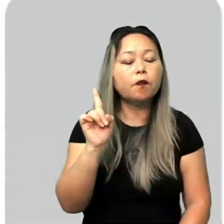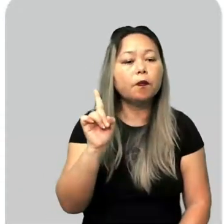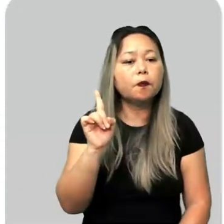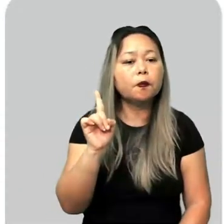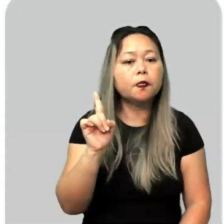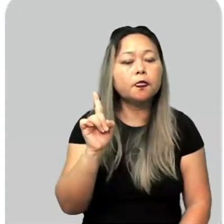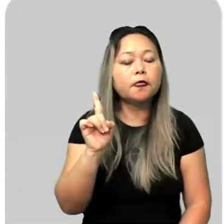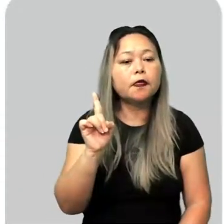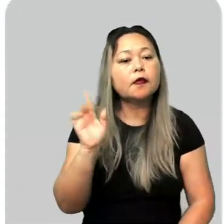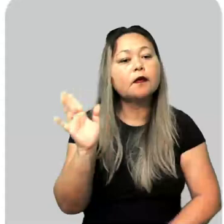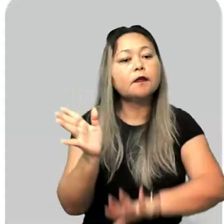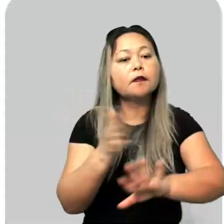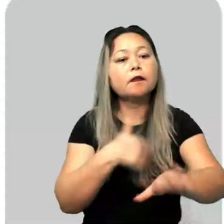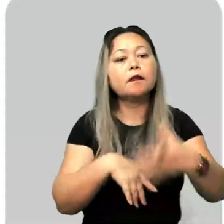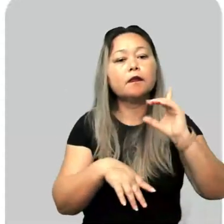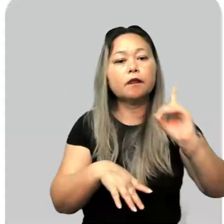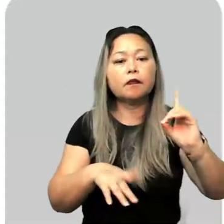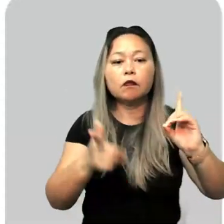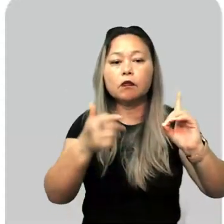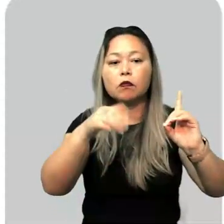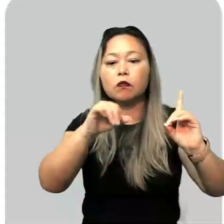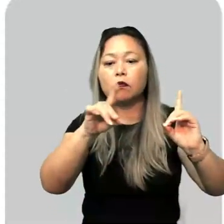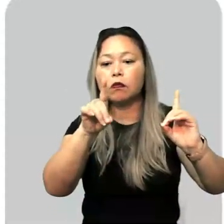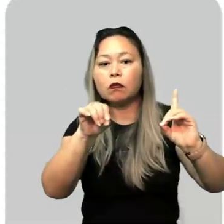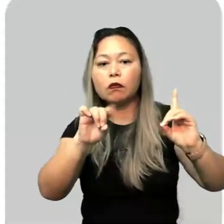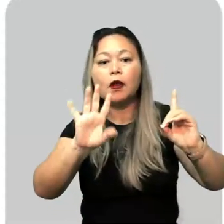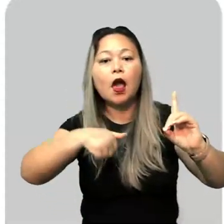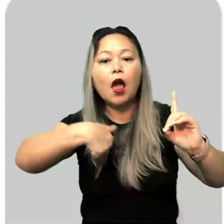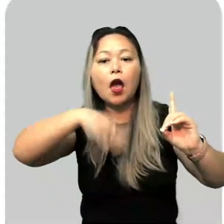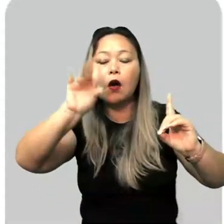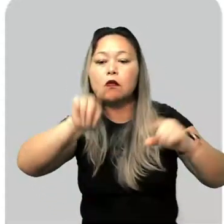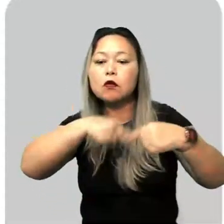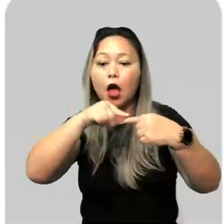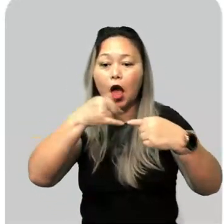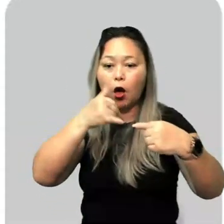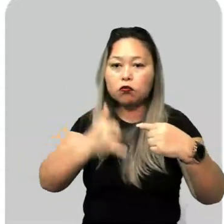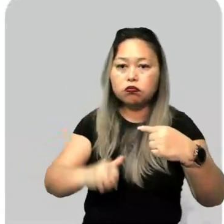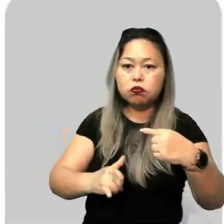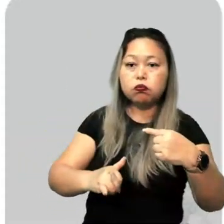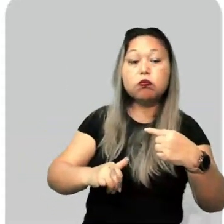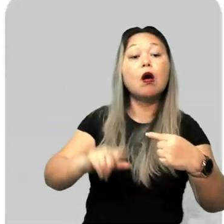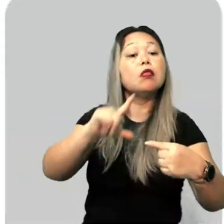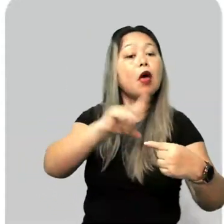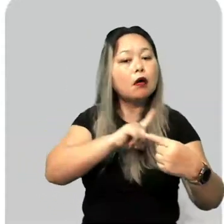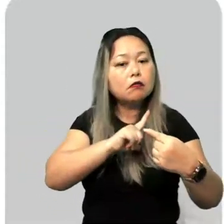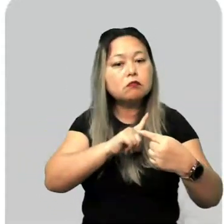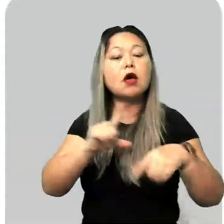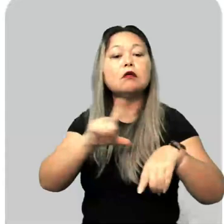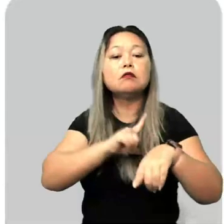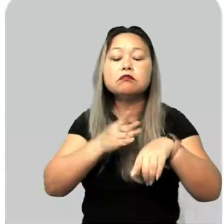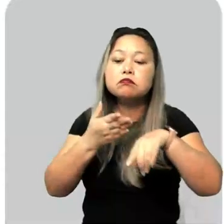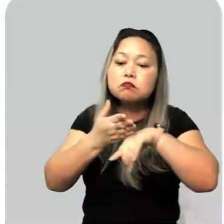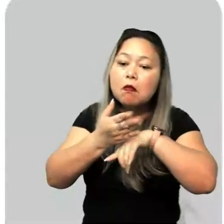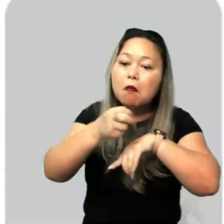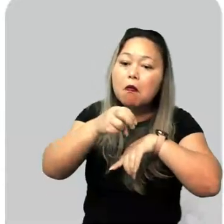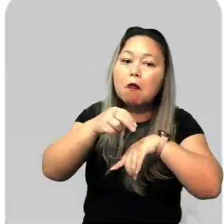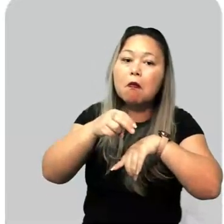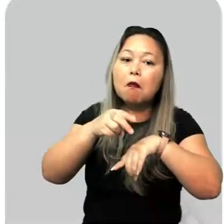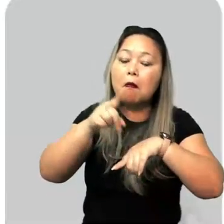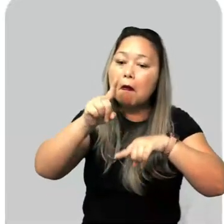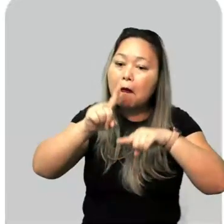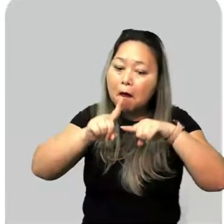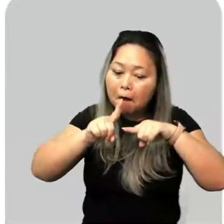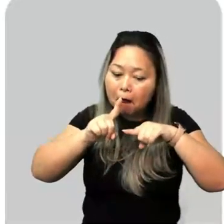alternativas, os glicídios, letra D, os glicídios, além de terem função energética, ainda participam como